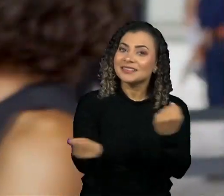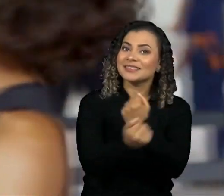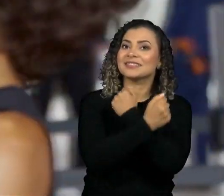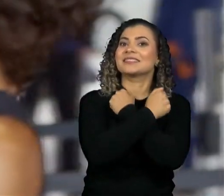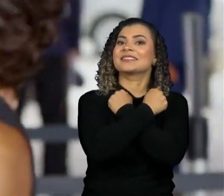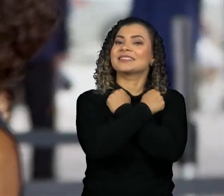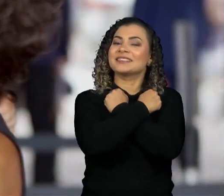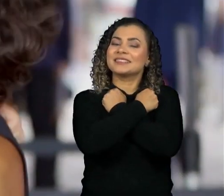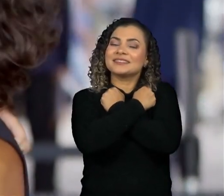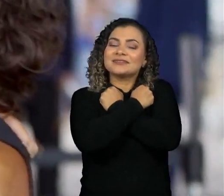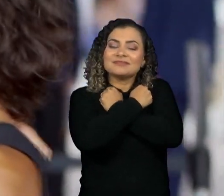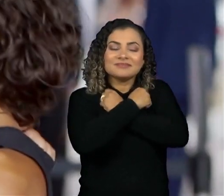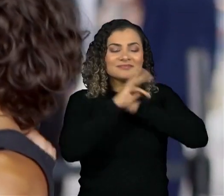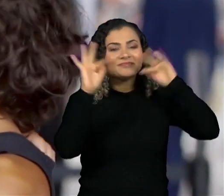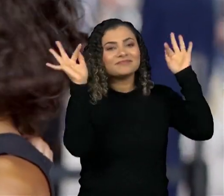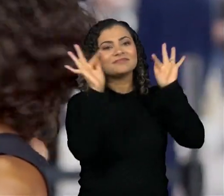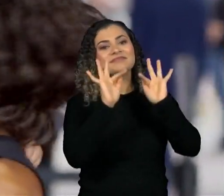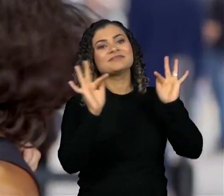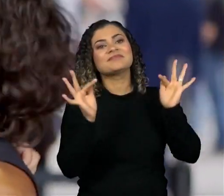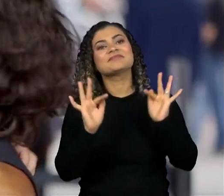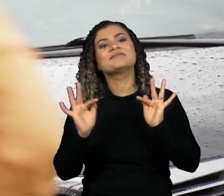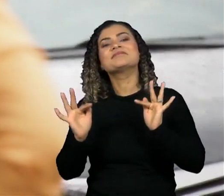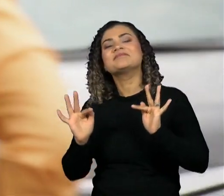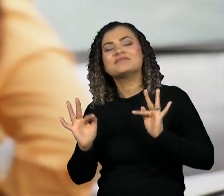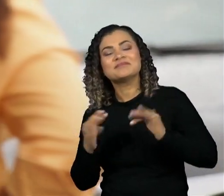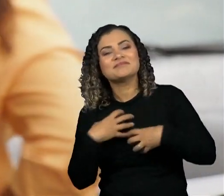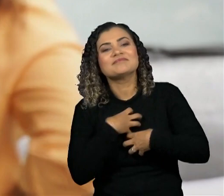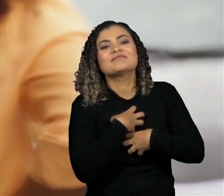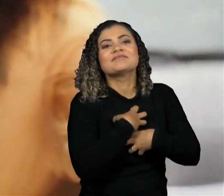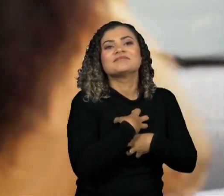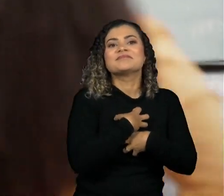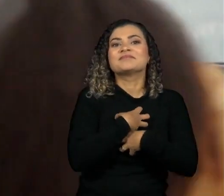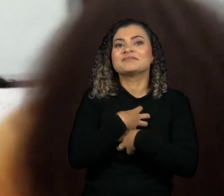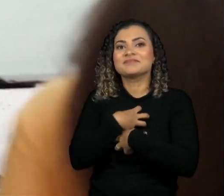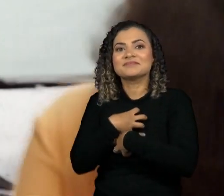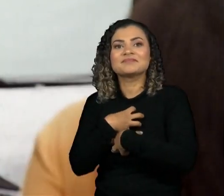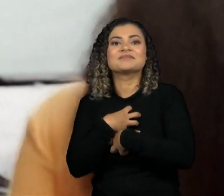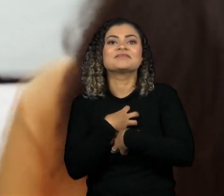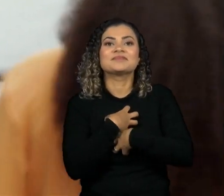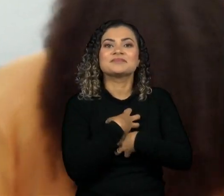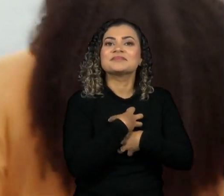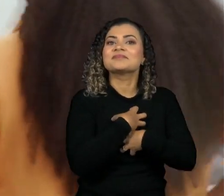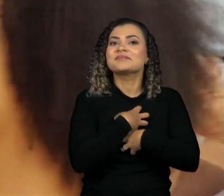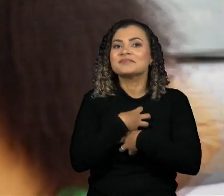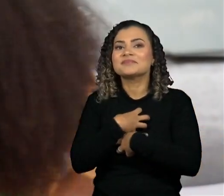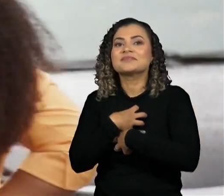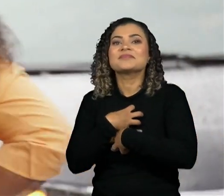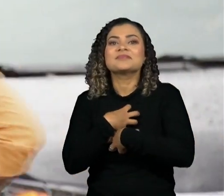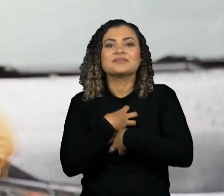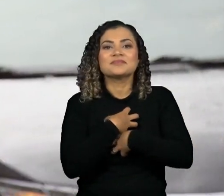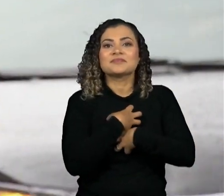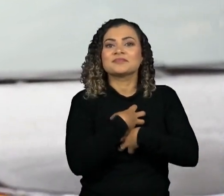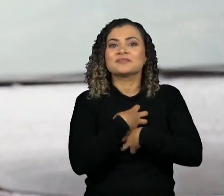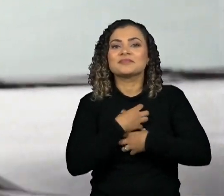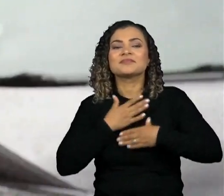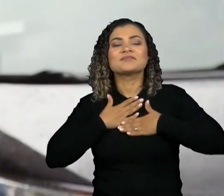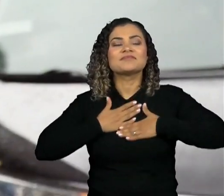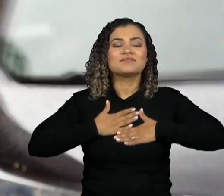traz felicidade. Negro sem emprego, fica sem